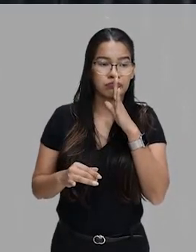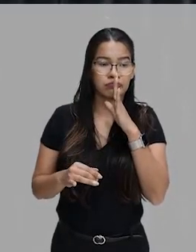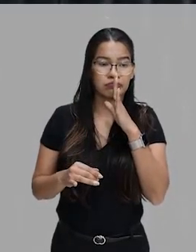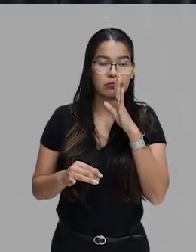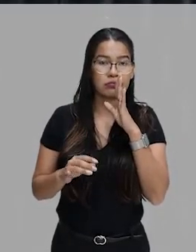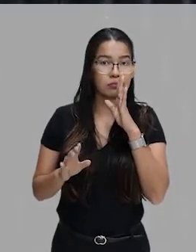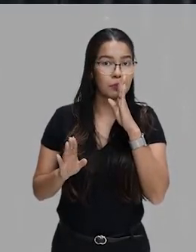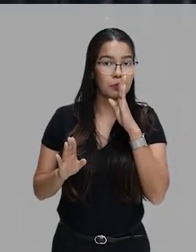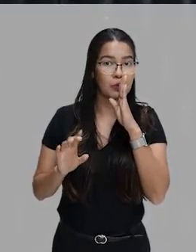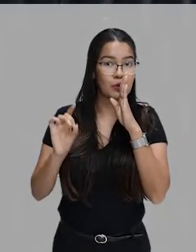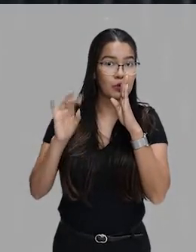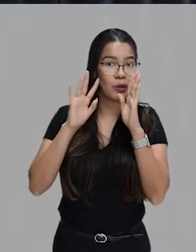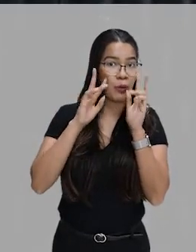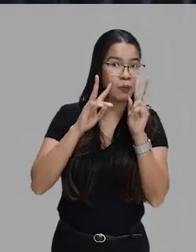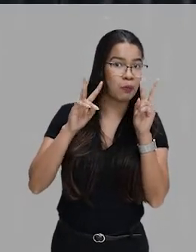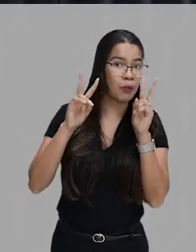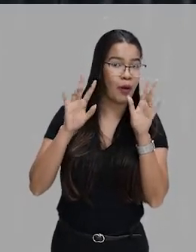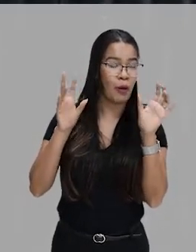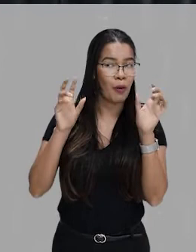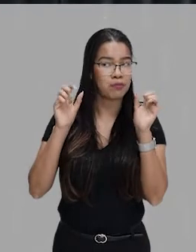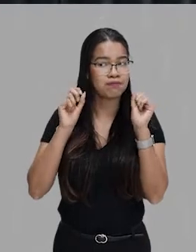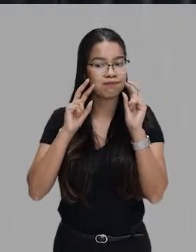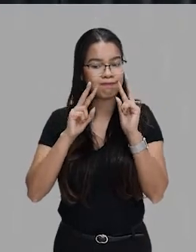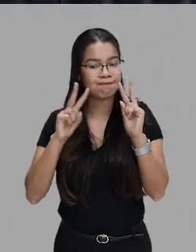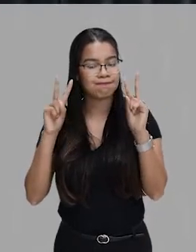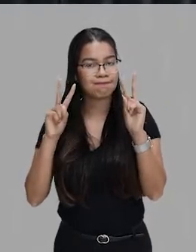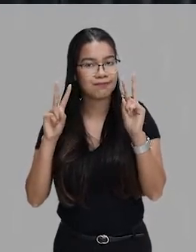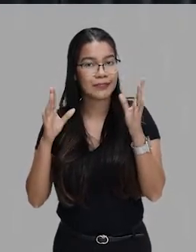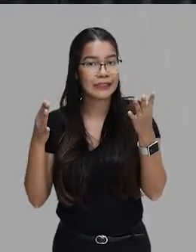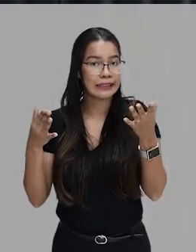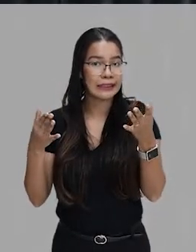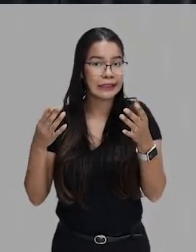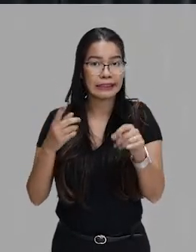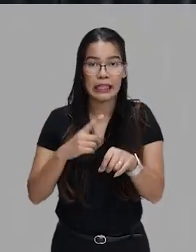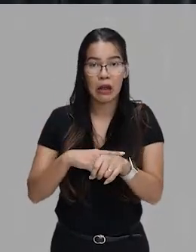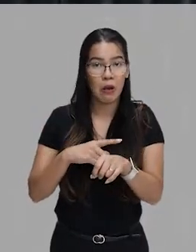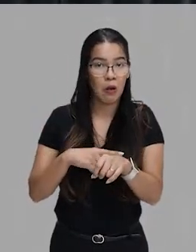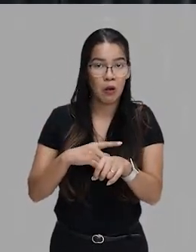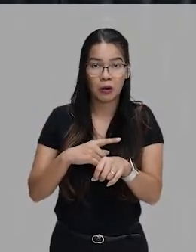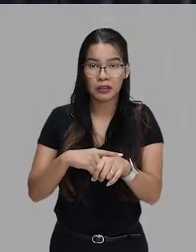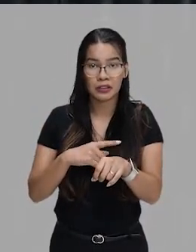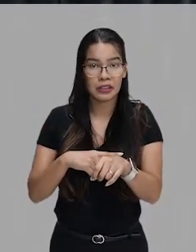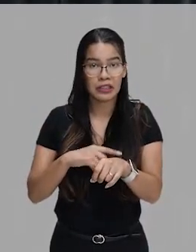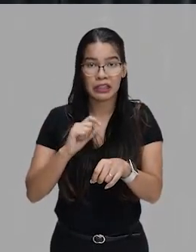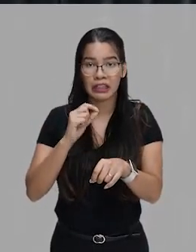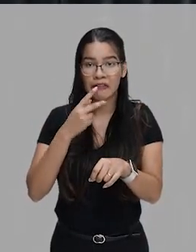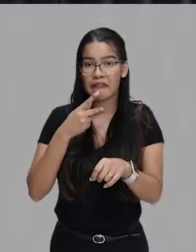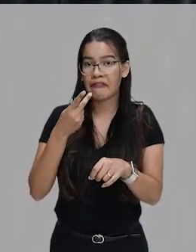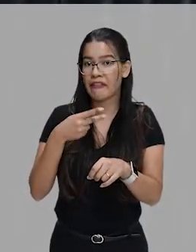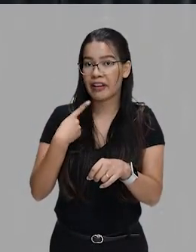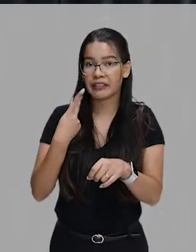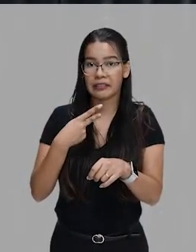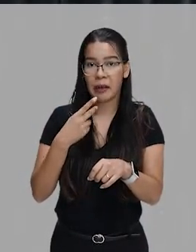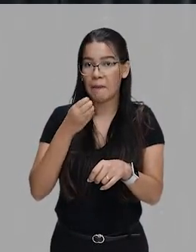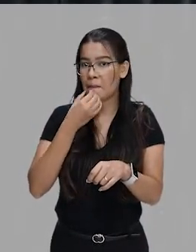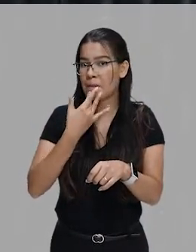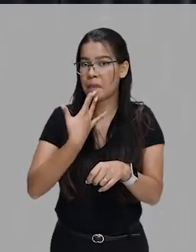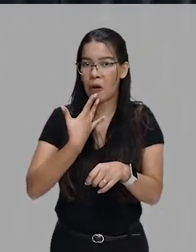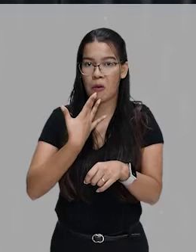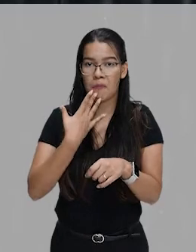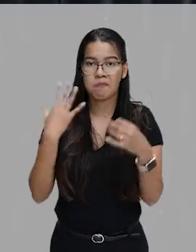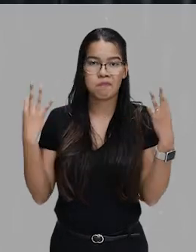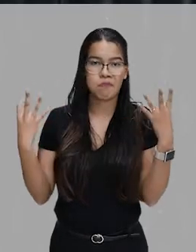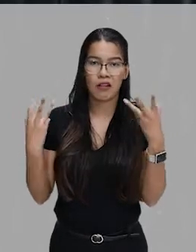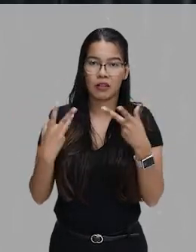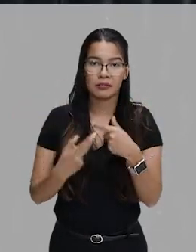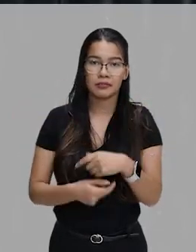no canto, só ouvindo. E aí, na hora que abre a boca para fazer uma explicação, ó, arrebenta.